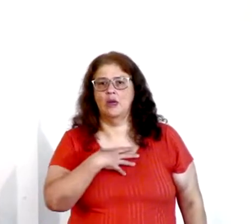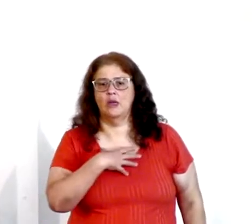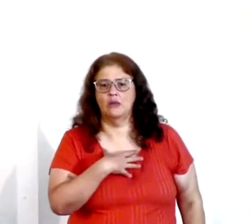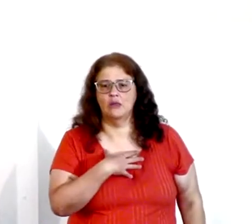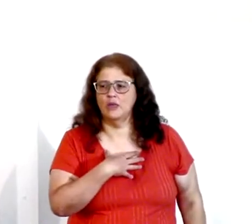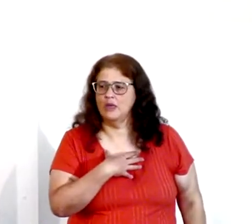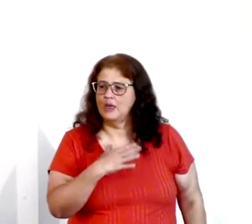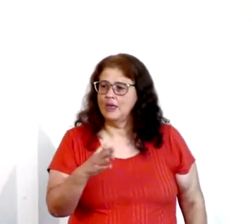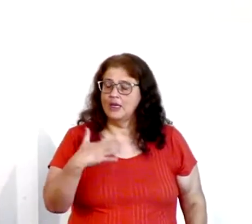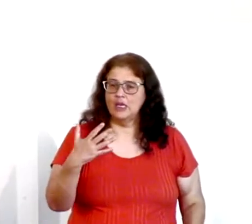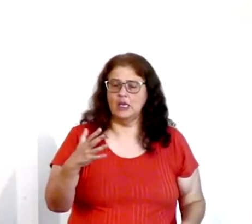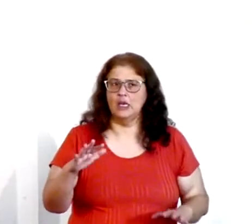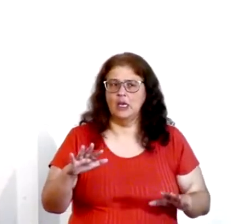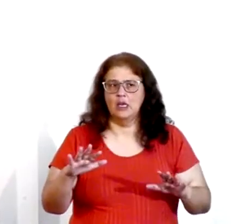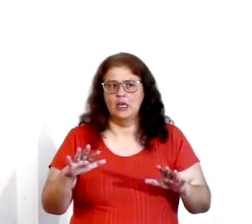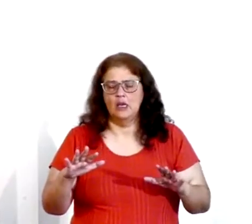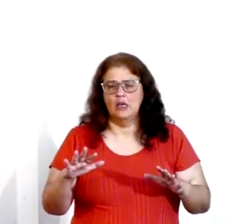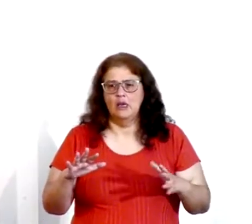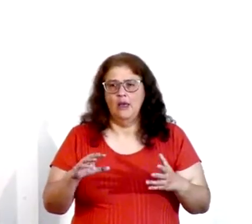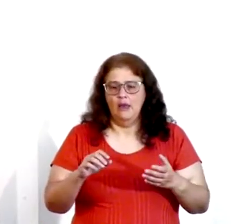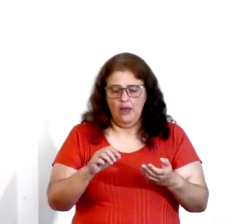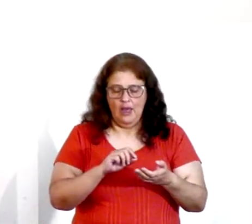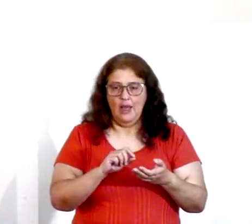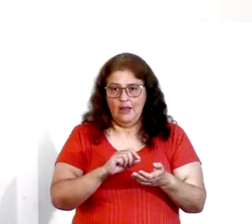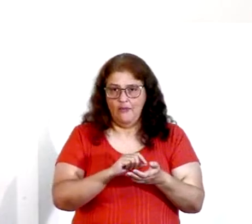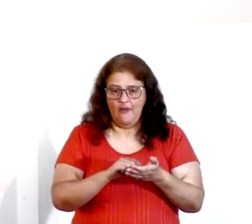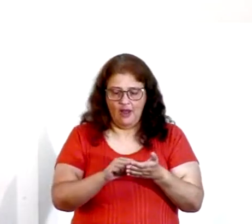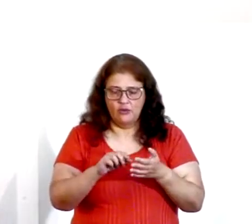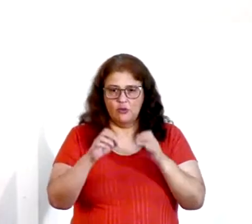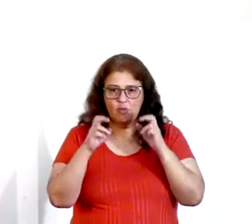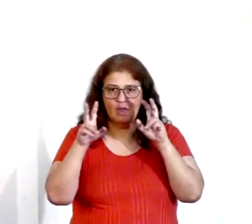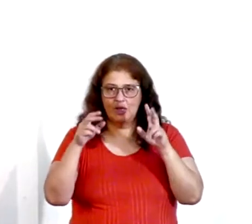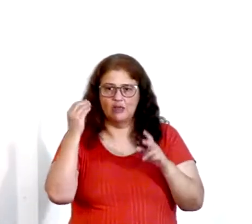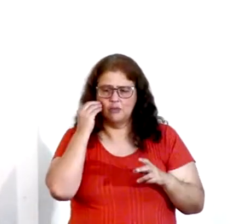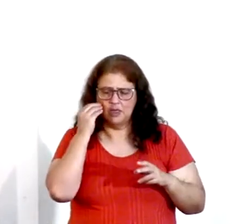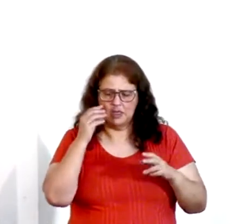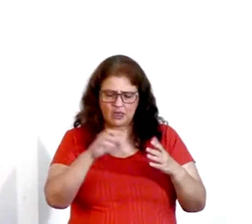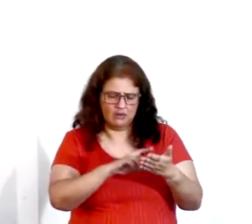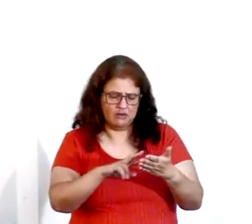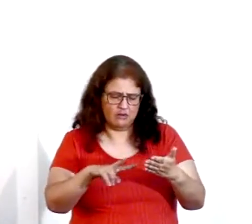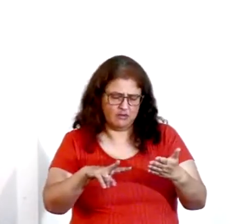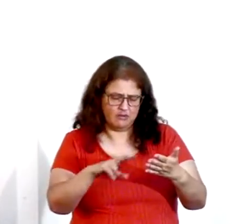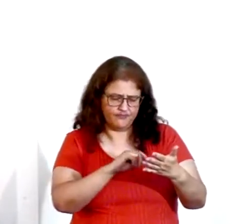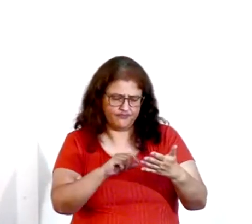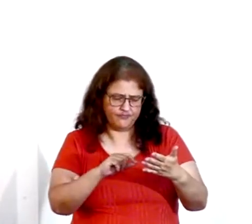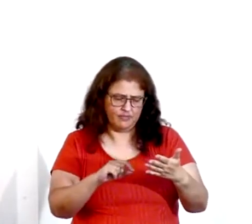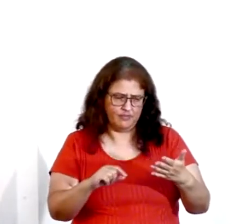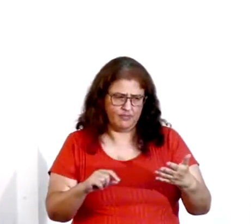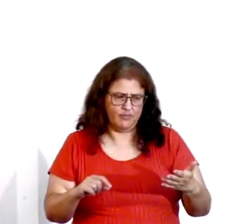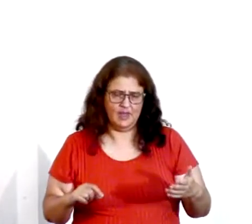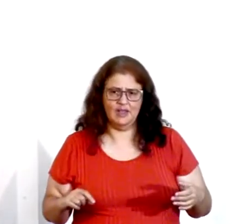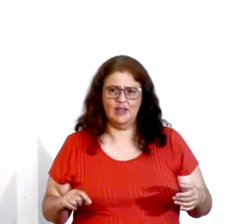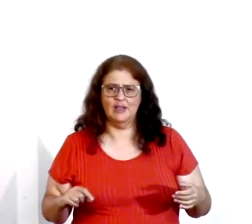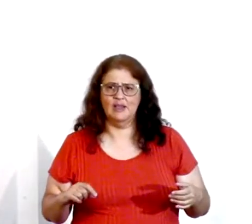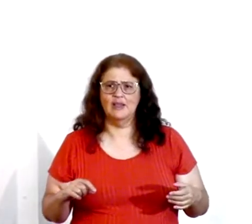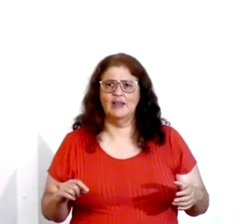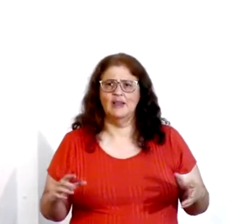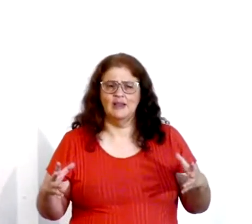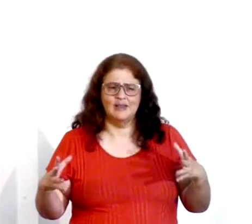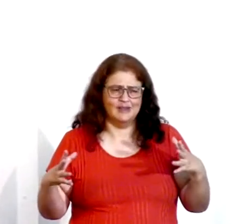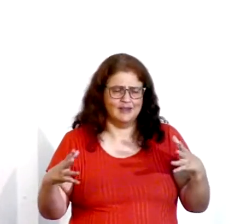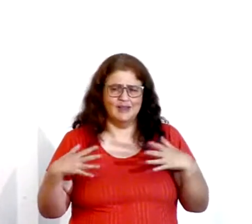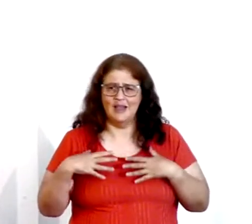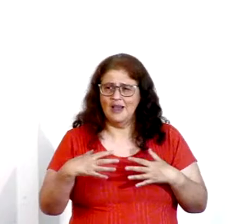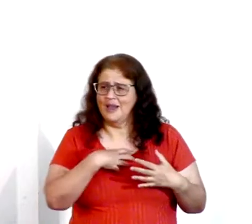que o chão se abria e as labaredas do inferno adentravam ao recinto da